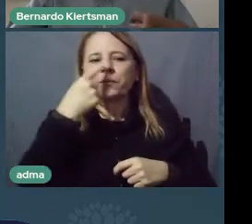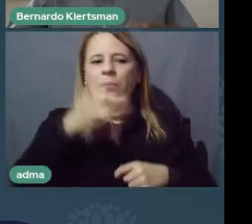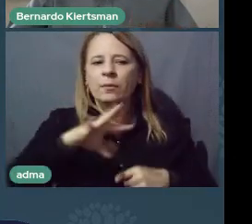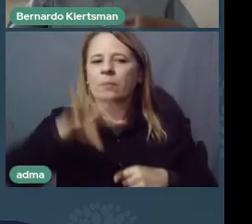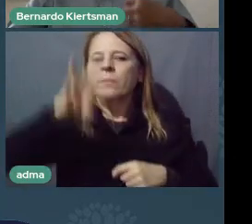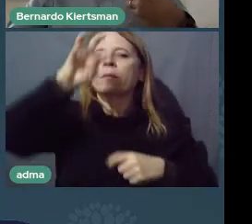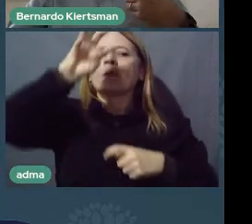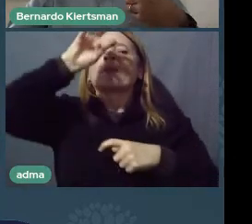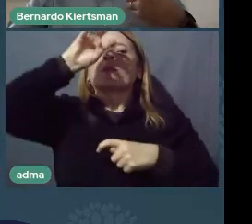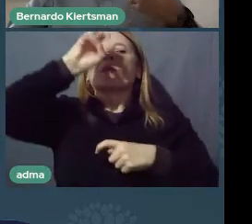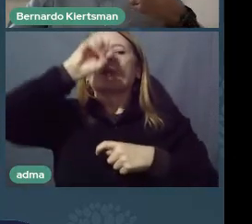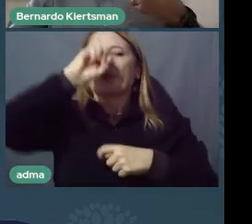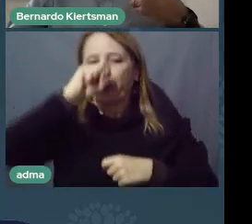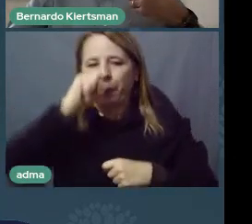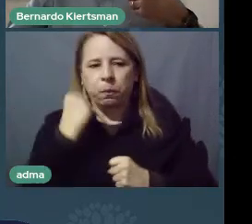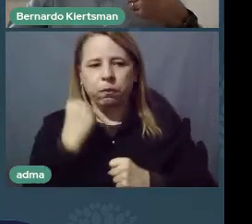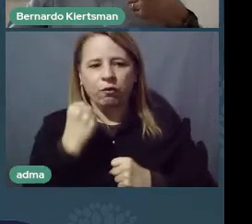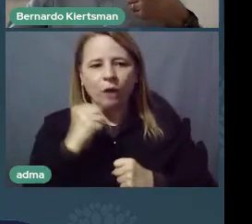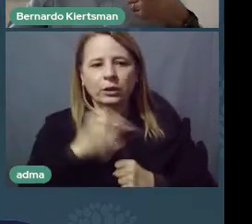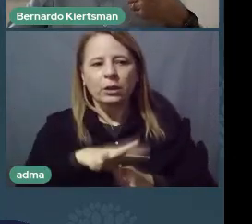inspiração profunda,